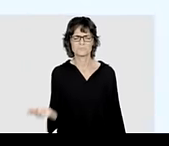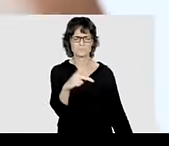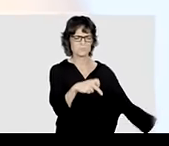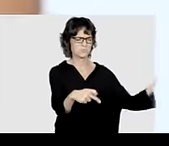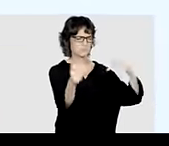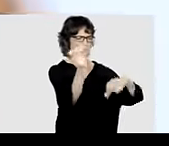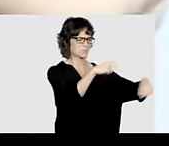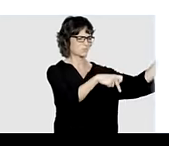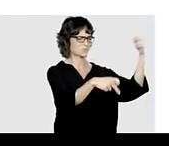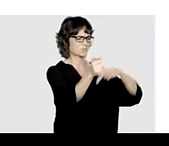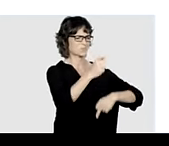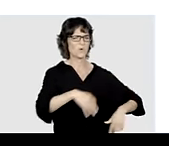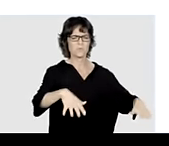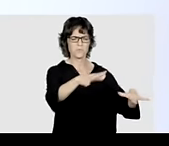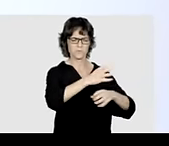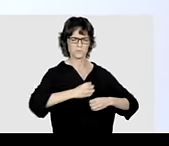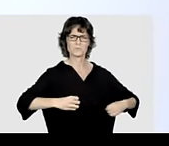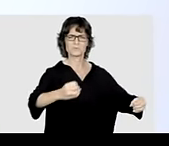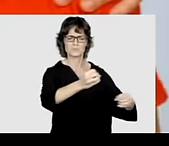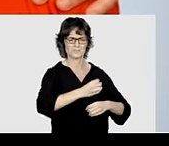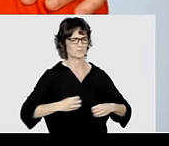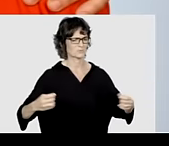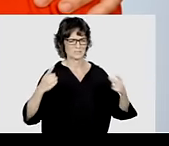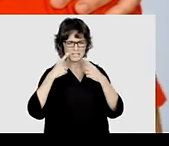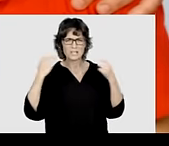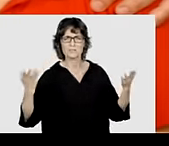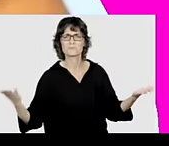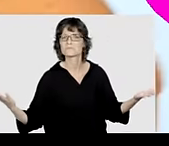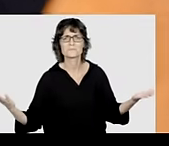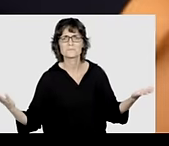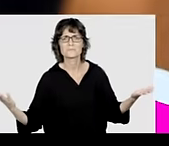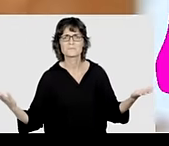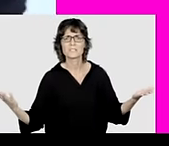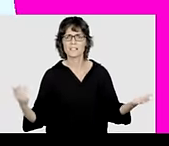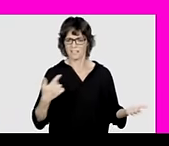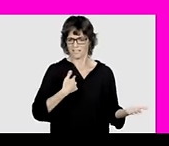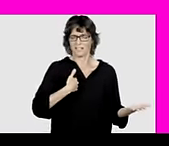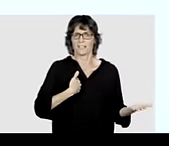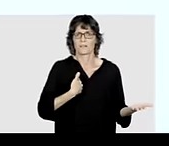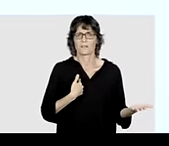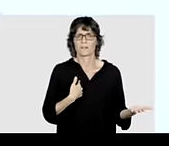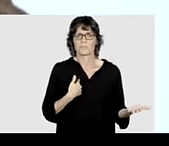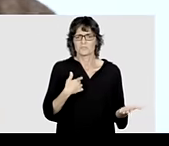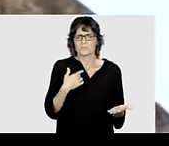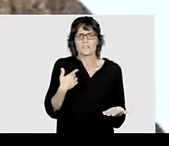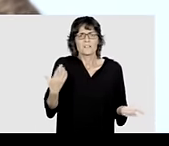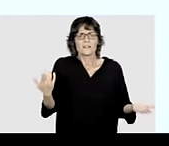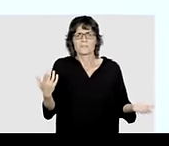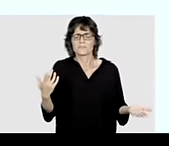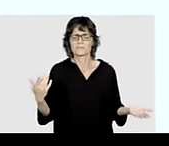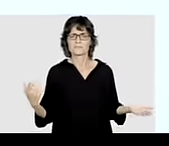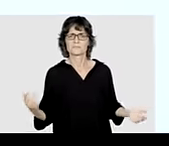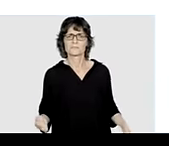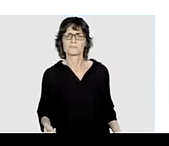como se nada se tivesse passado. Quem é que